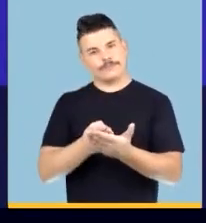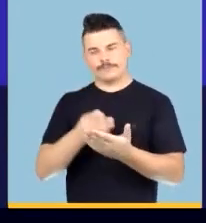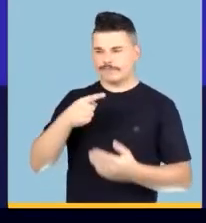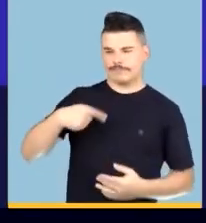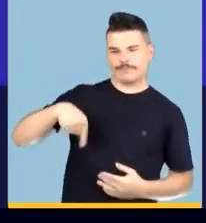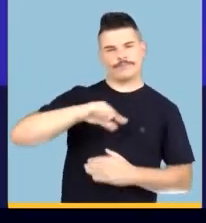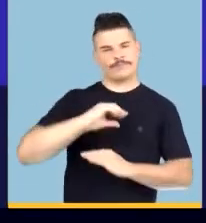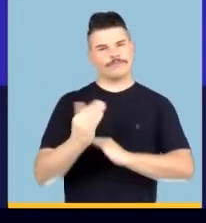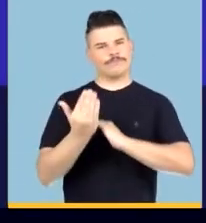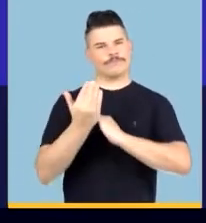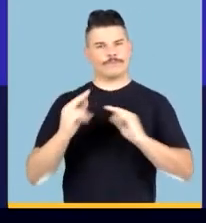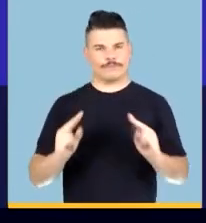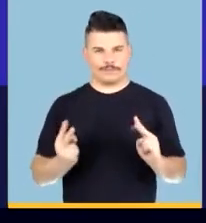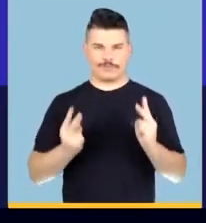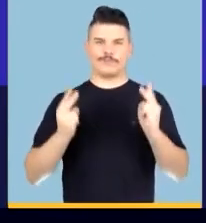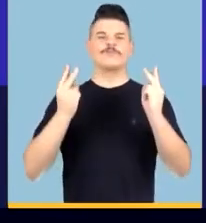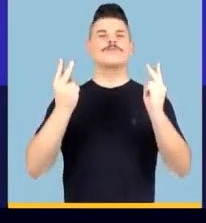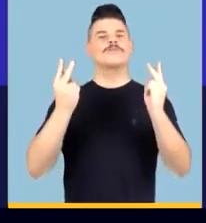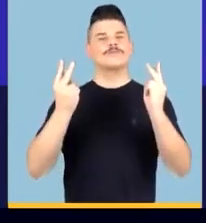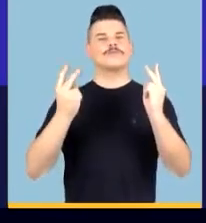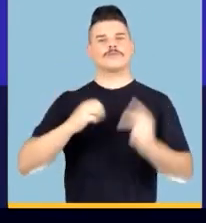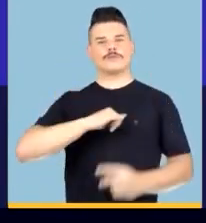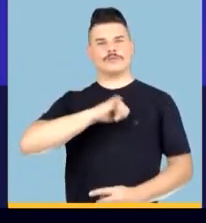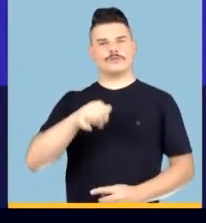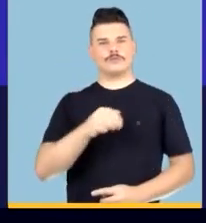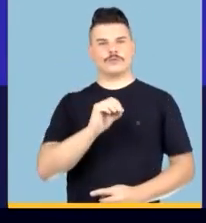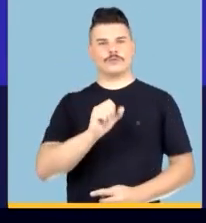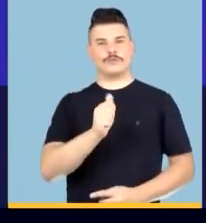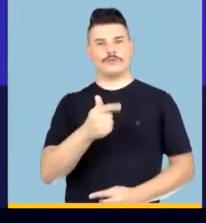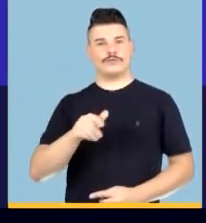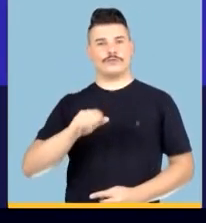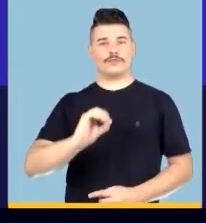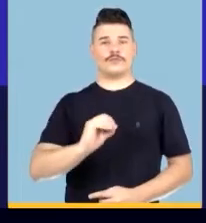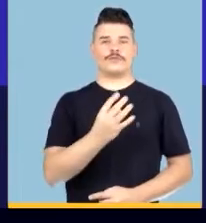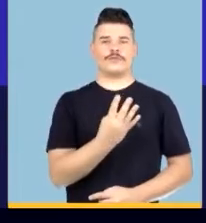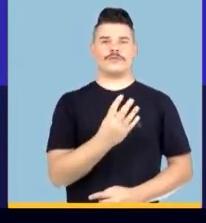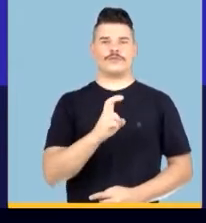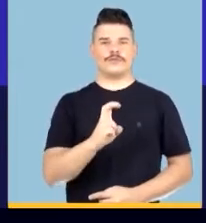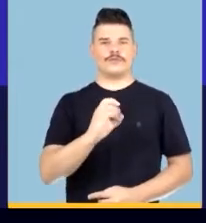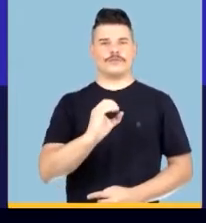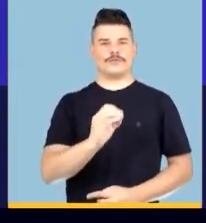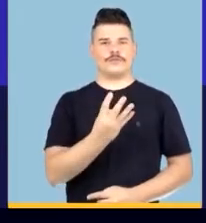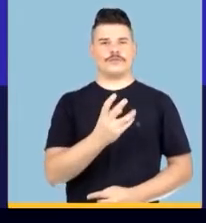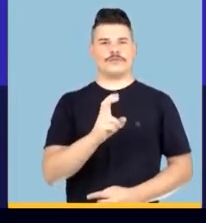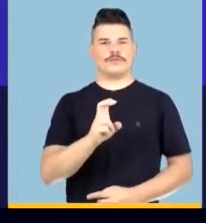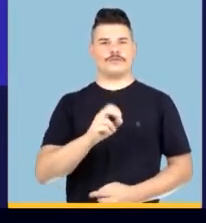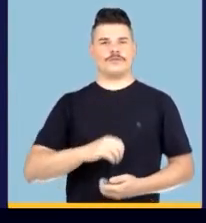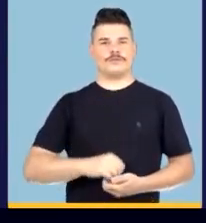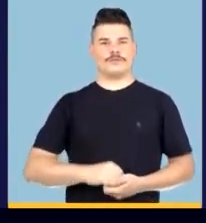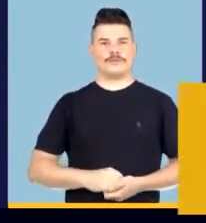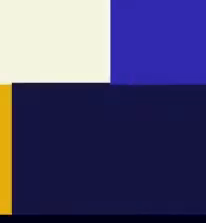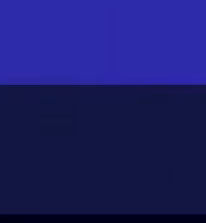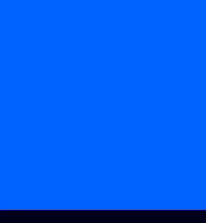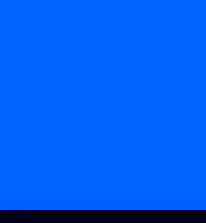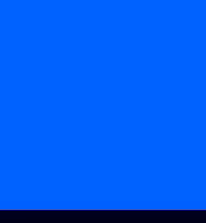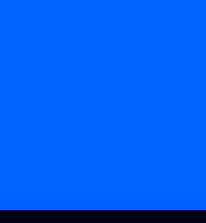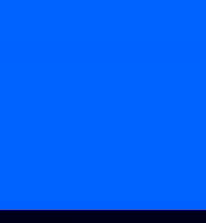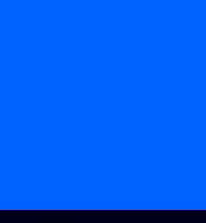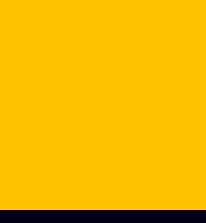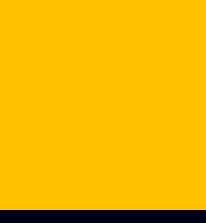família fé Esses são os meus valores é o que me move João Jorge 45045